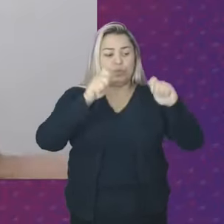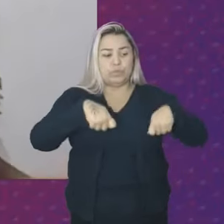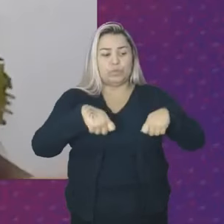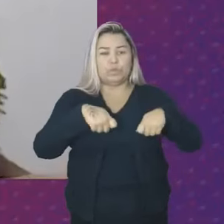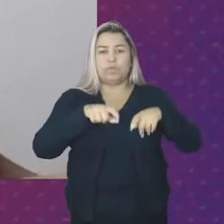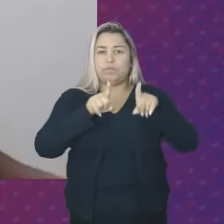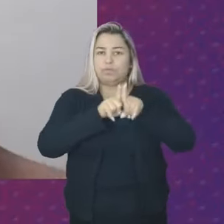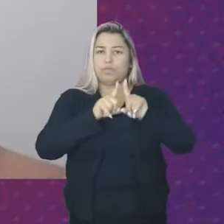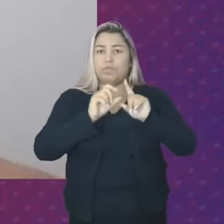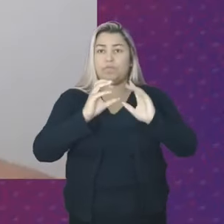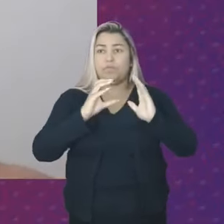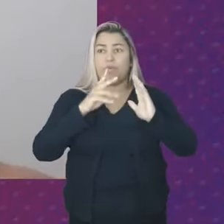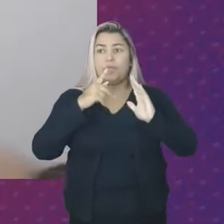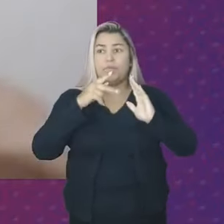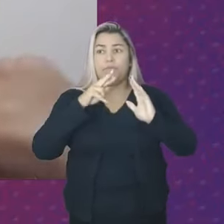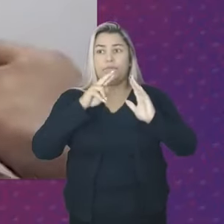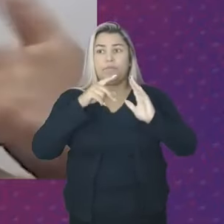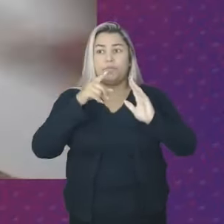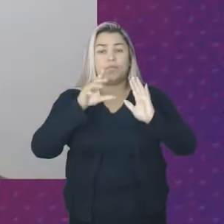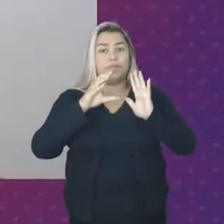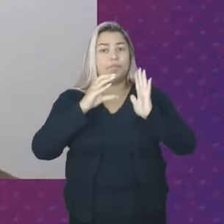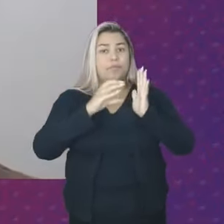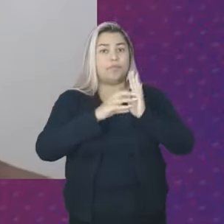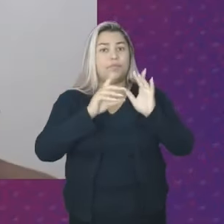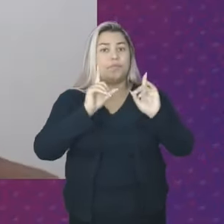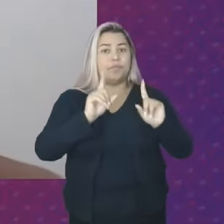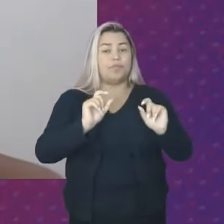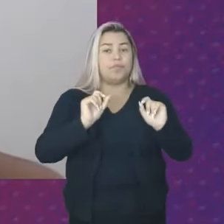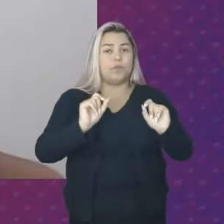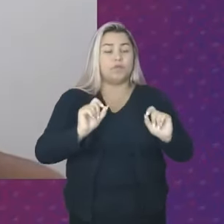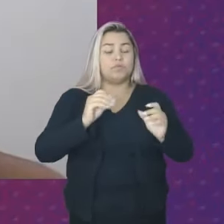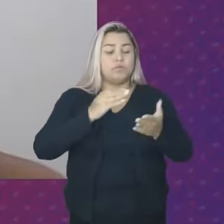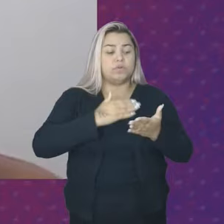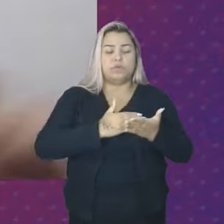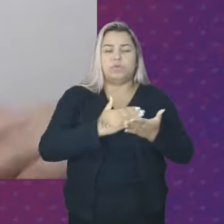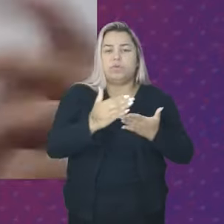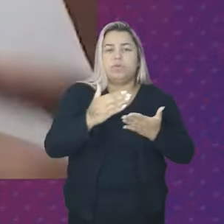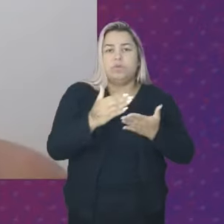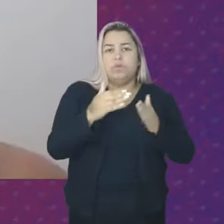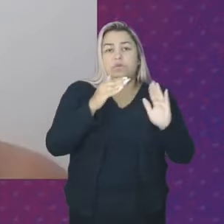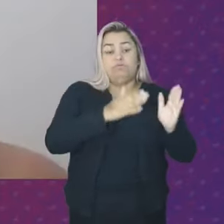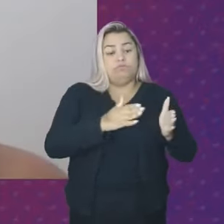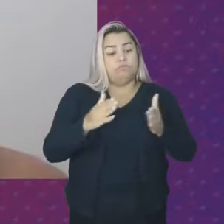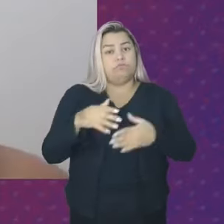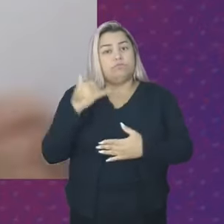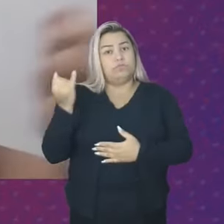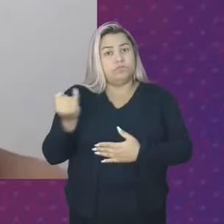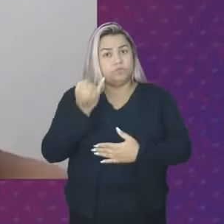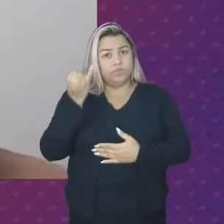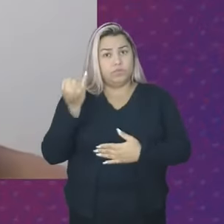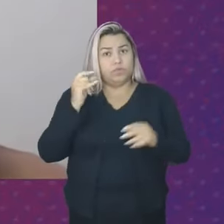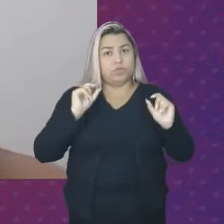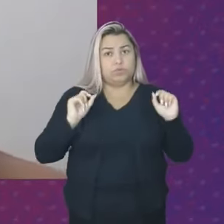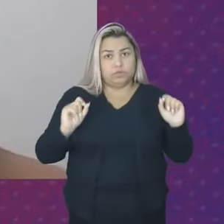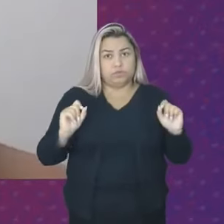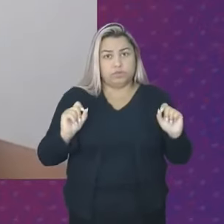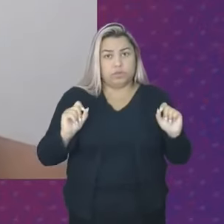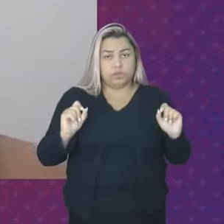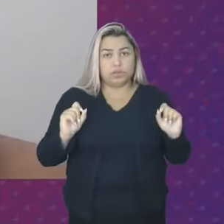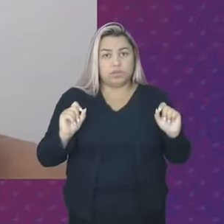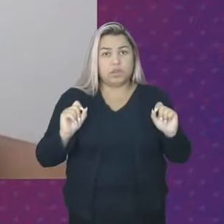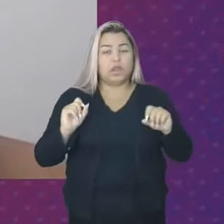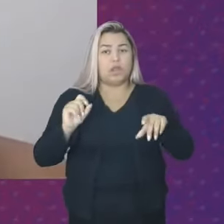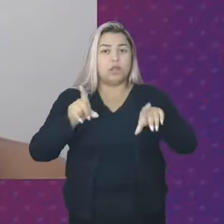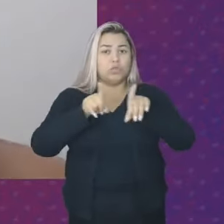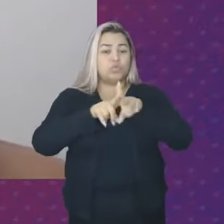sua pré-campanha. Como é que você dá o pontapé inicial nesse processo, que é tão importante na construção